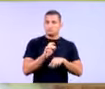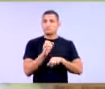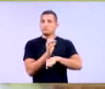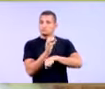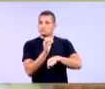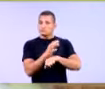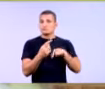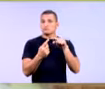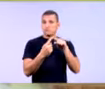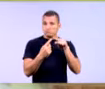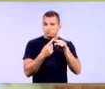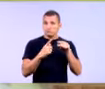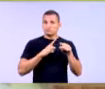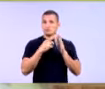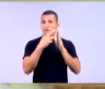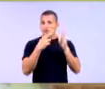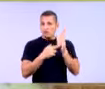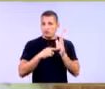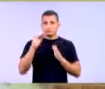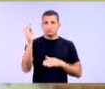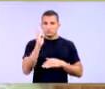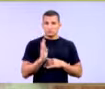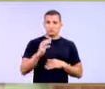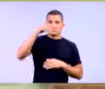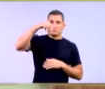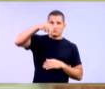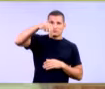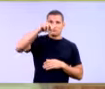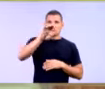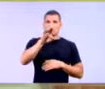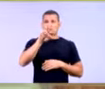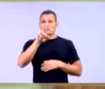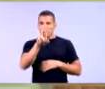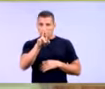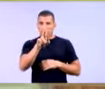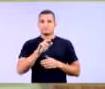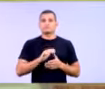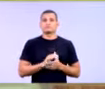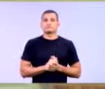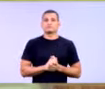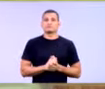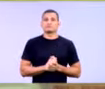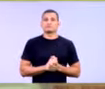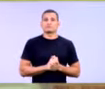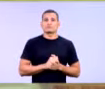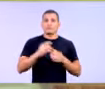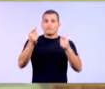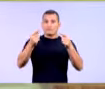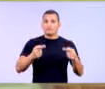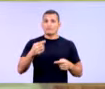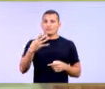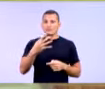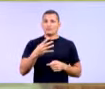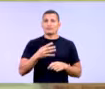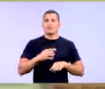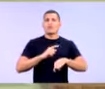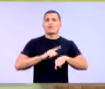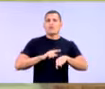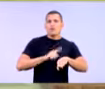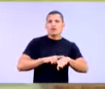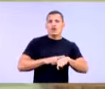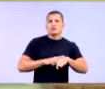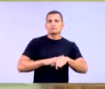estão presentes na norma brasileira, que são as NBRs. Na questão 4, pergunta: qual a carga horária mínima para